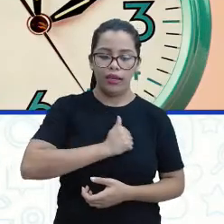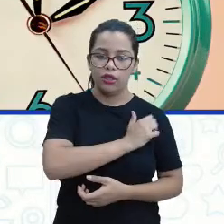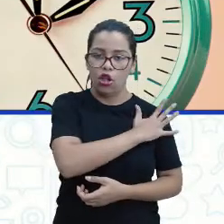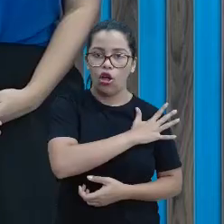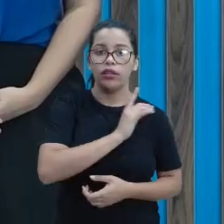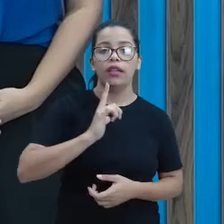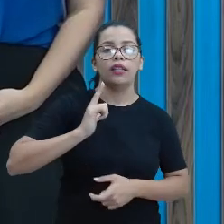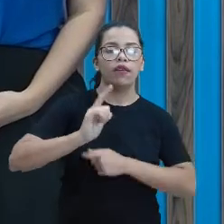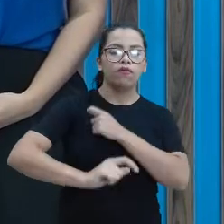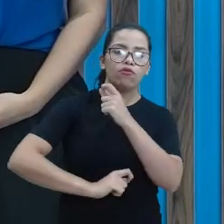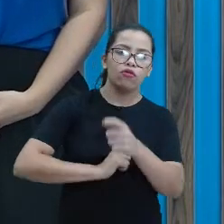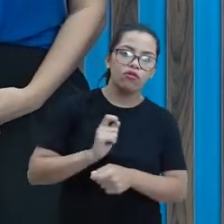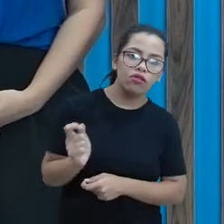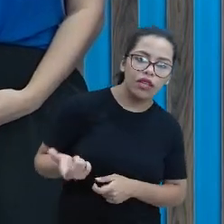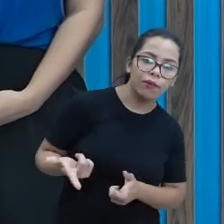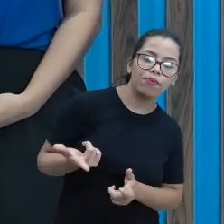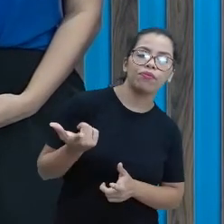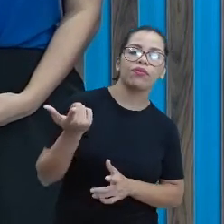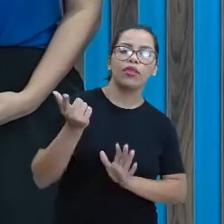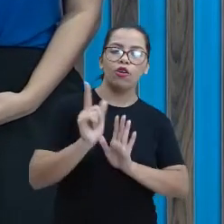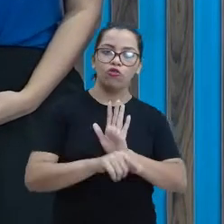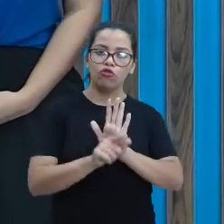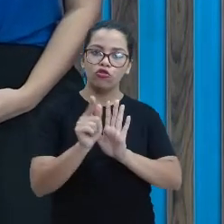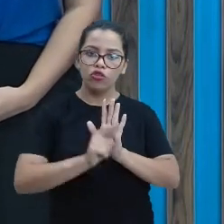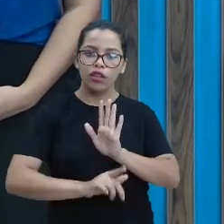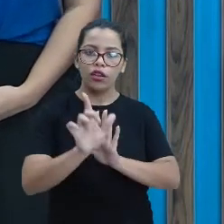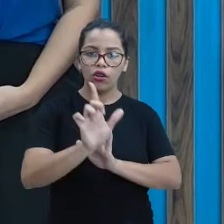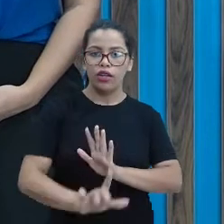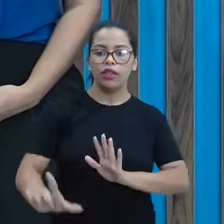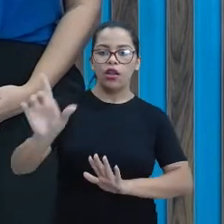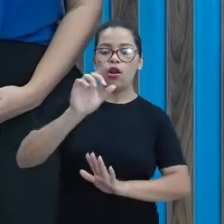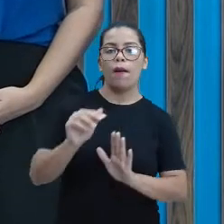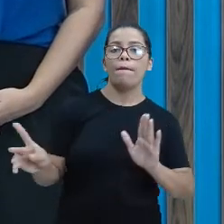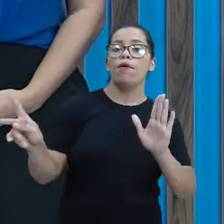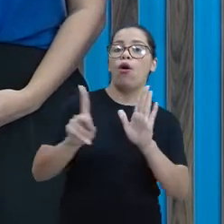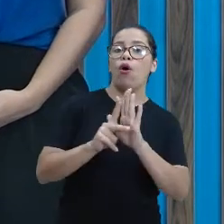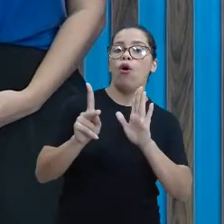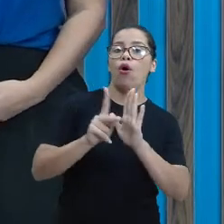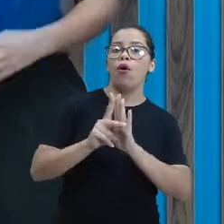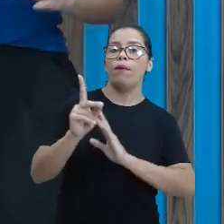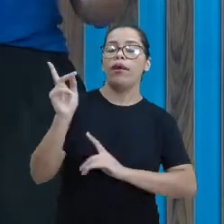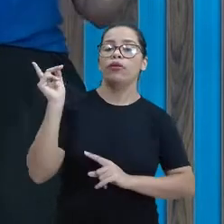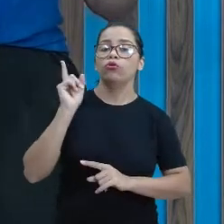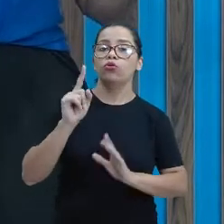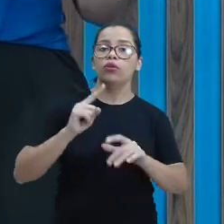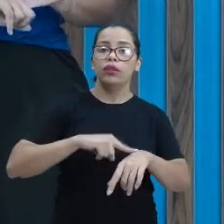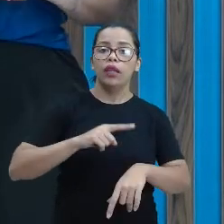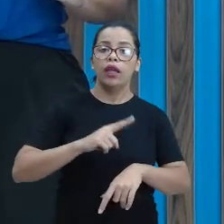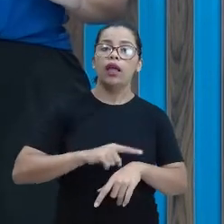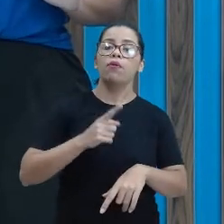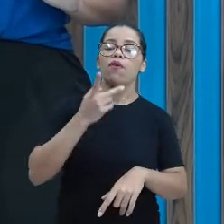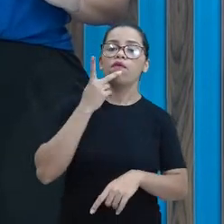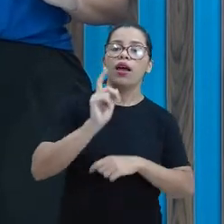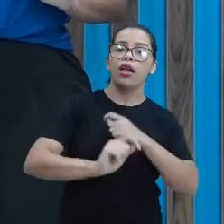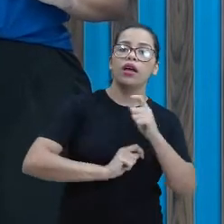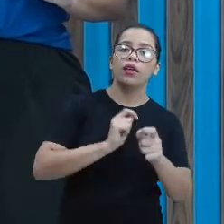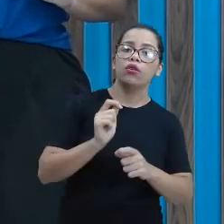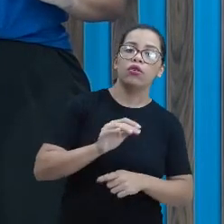gêneros literários de seu tempo, ele deixa claro, por exemplo, que uma tragédia ela deve ocorrer ao longo de um